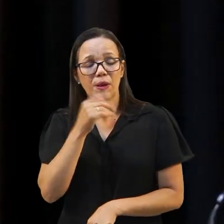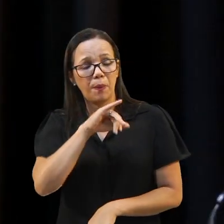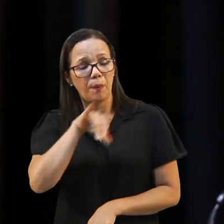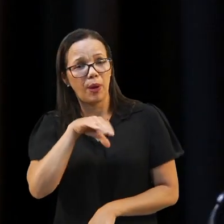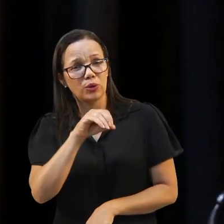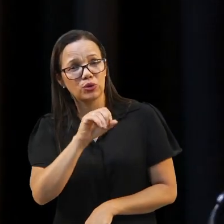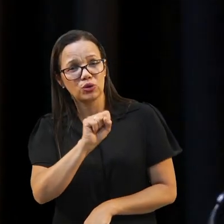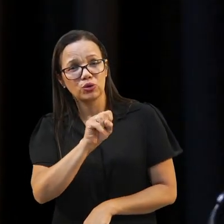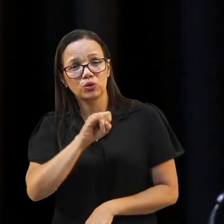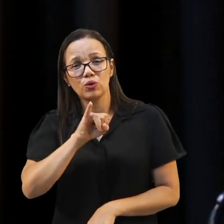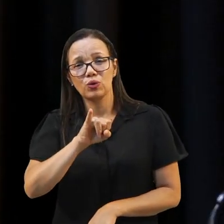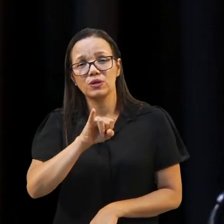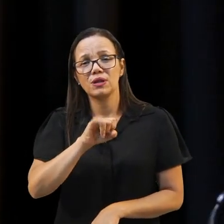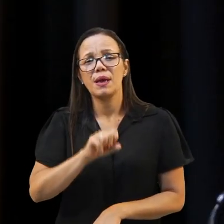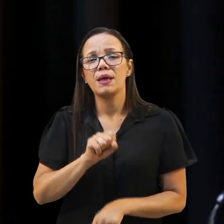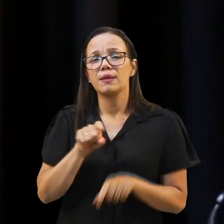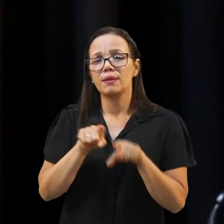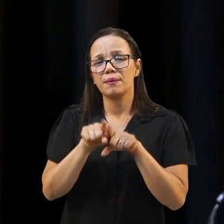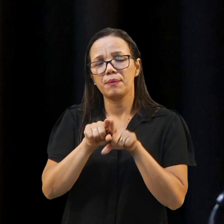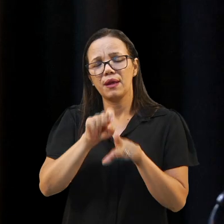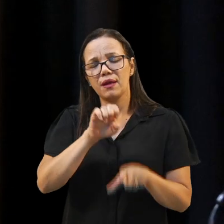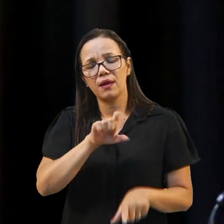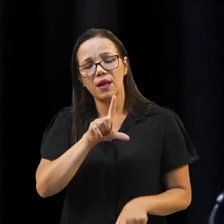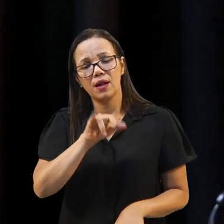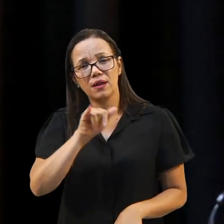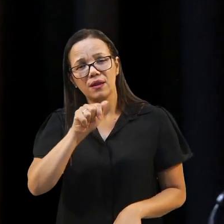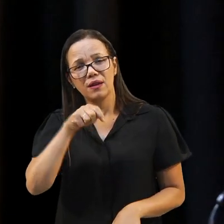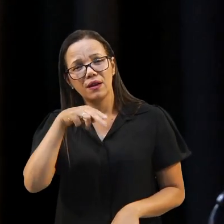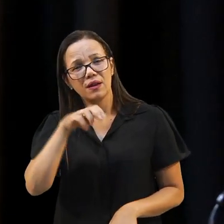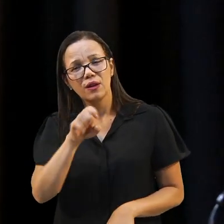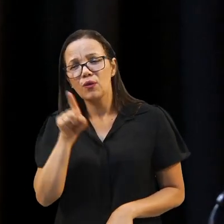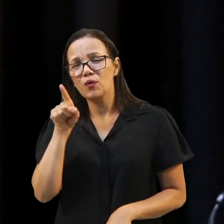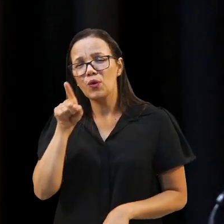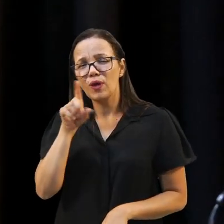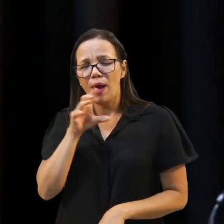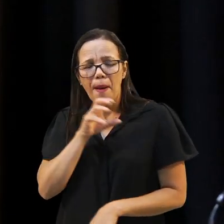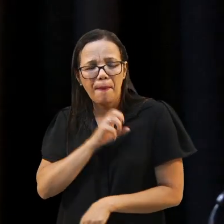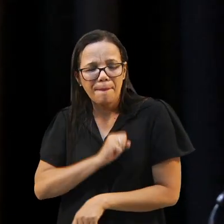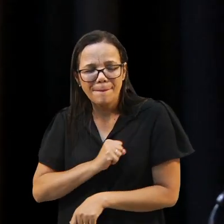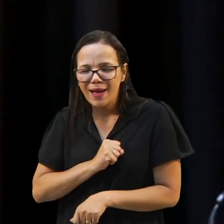para a Eliane, o senhor é uma das pessoas mais benquistas, mais